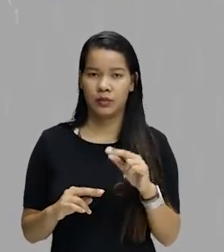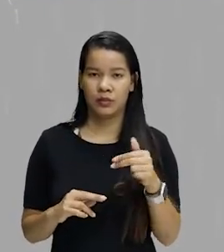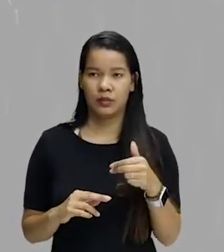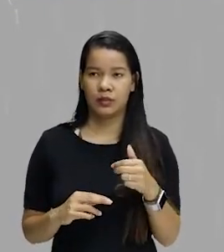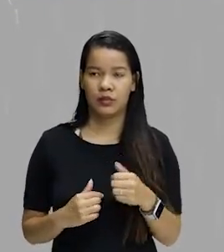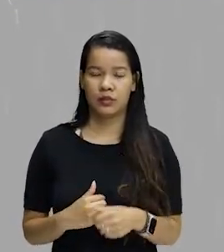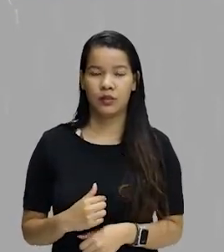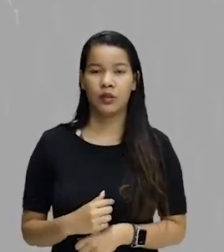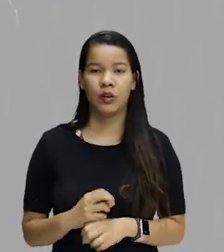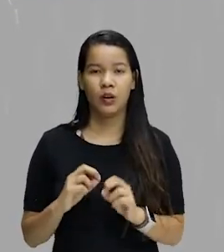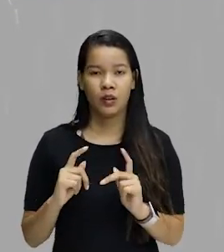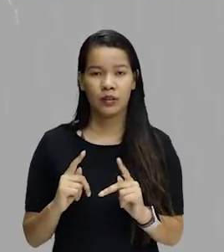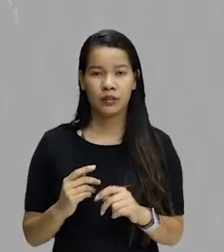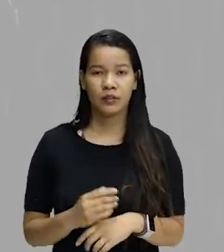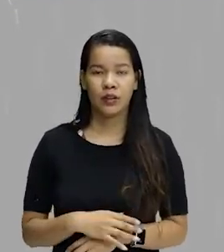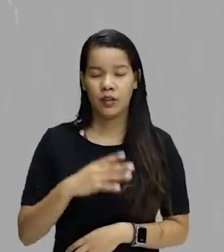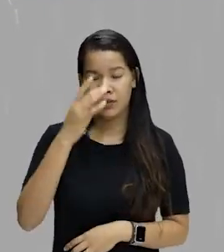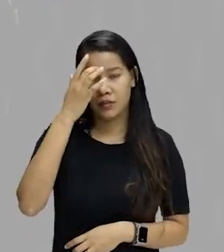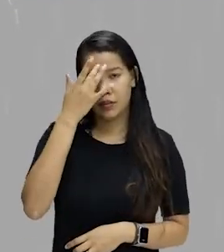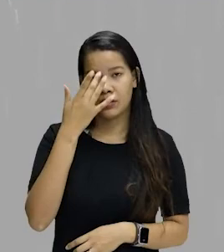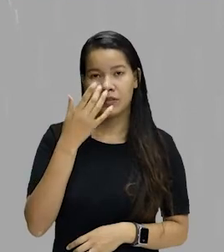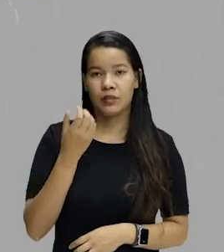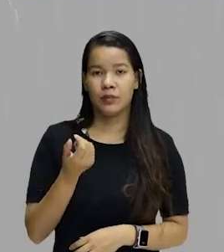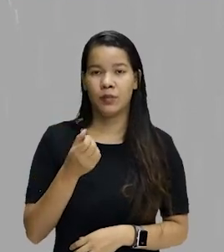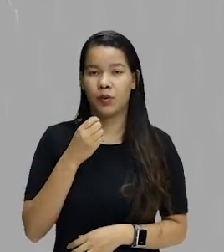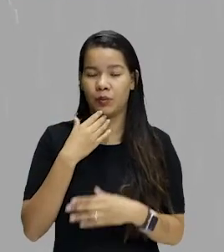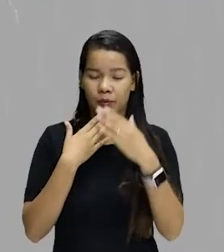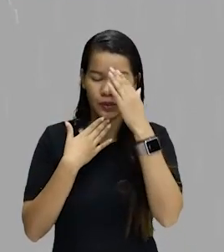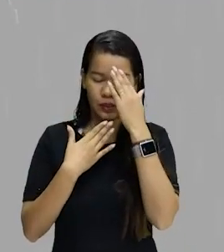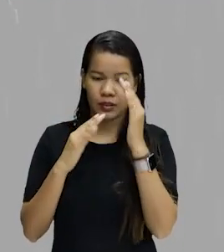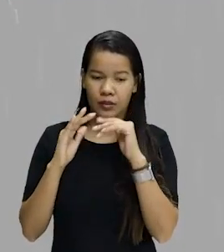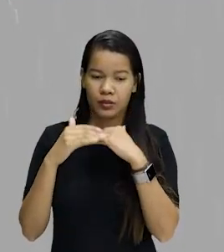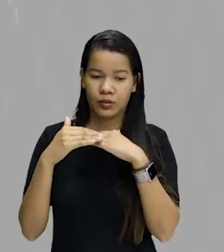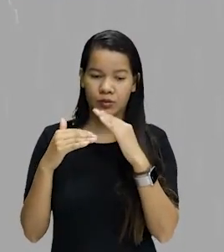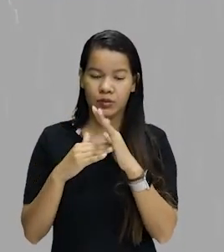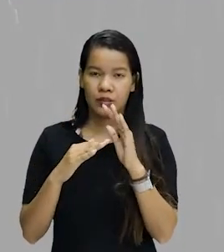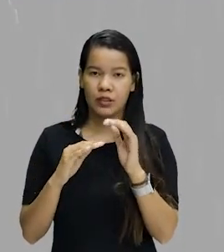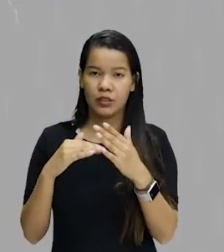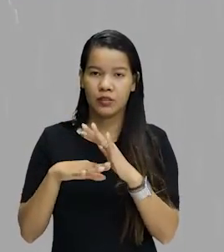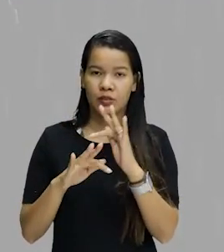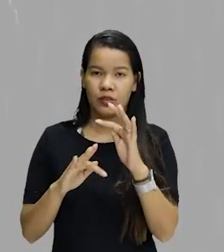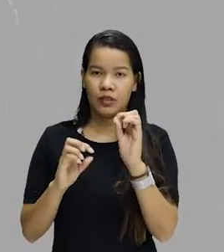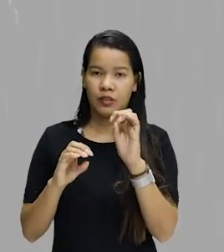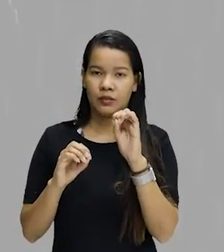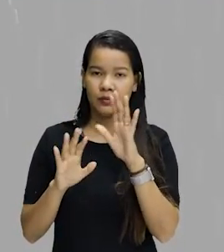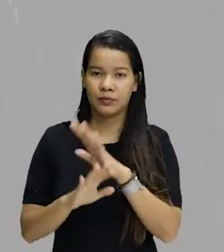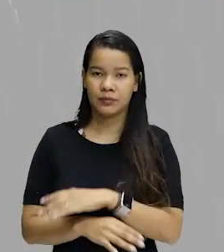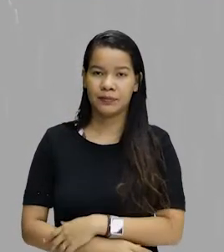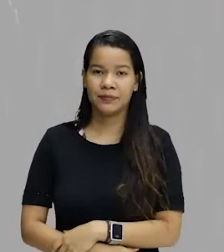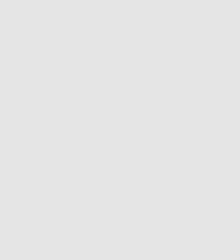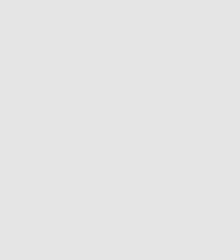Beleza? Show de bola, né? Fácil. Turma, muito obrigado e até a próxima. Valeu!